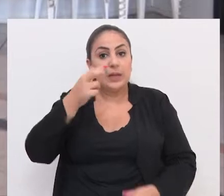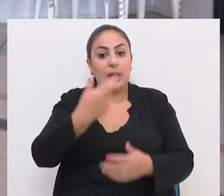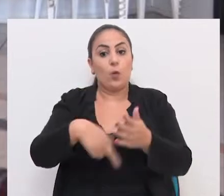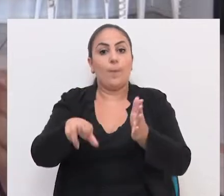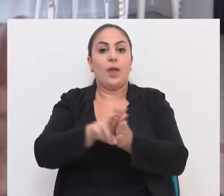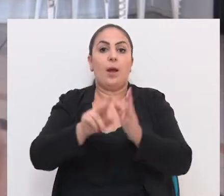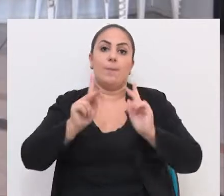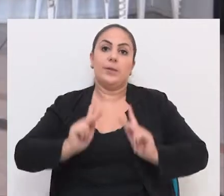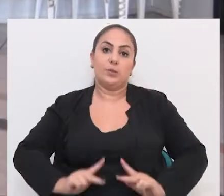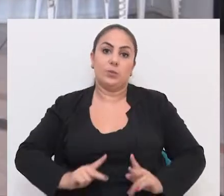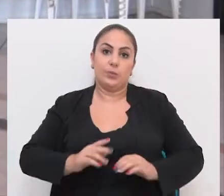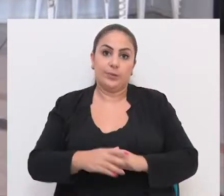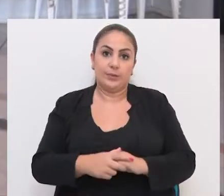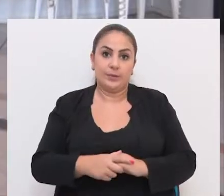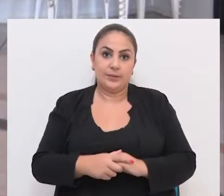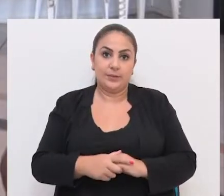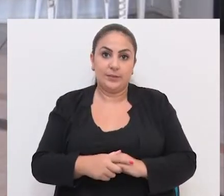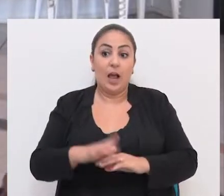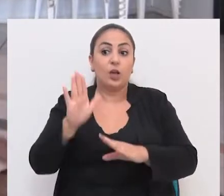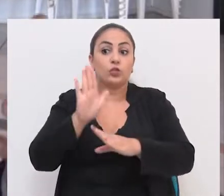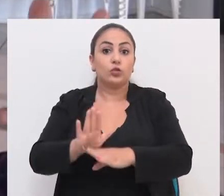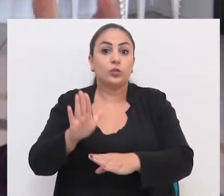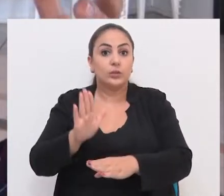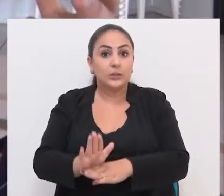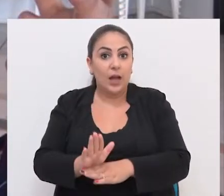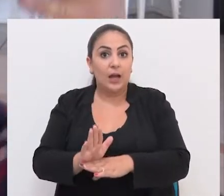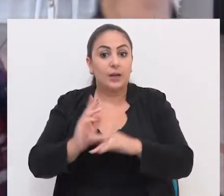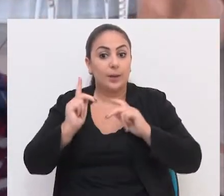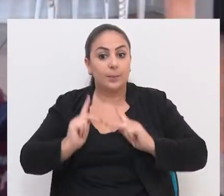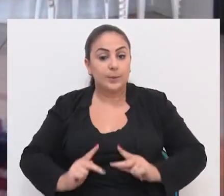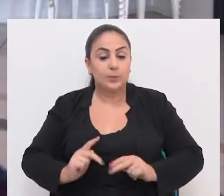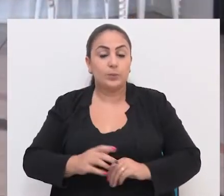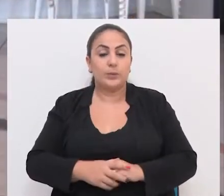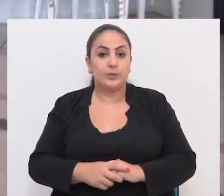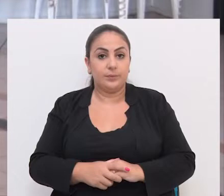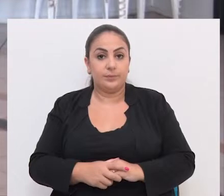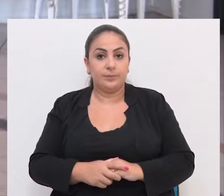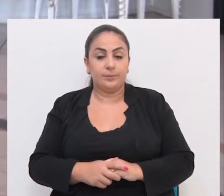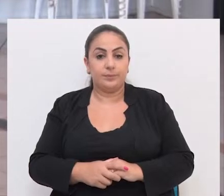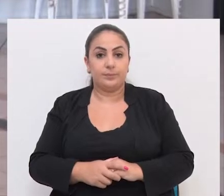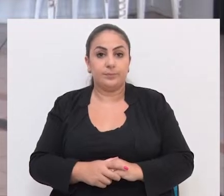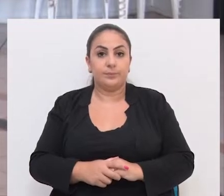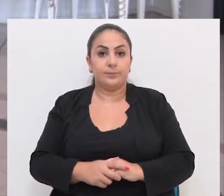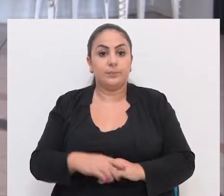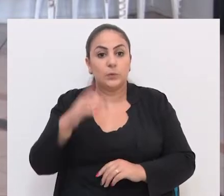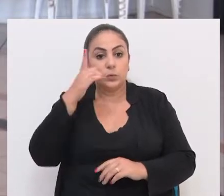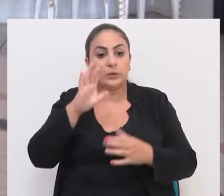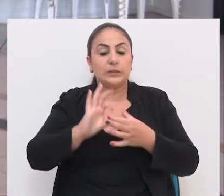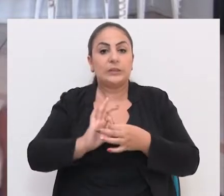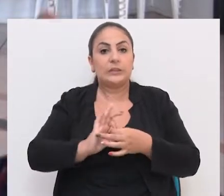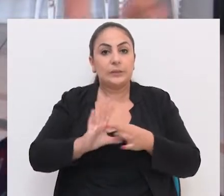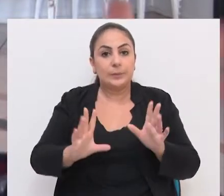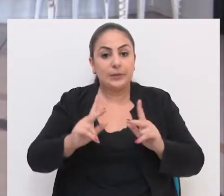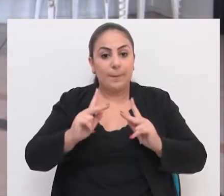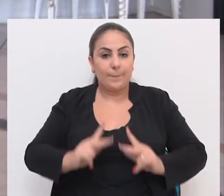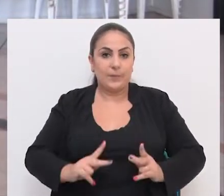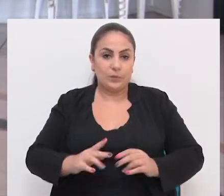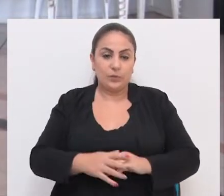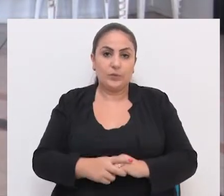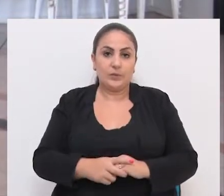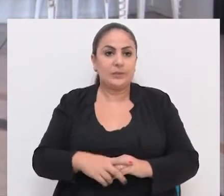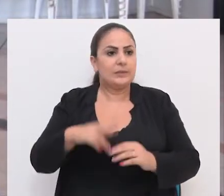perspectiva de resgatar pessoas, de emancipar pessoas, né? De libertar